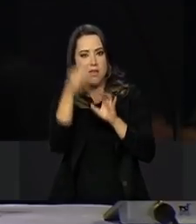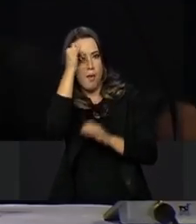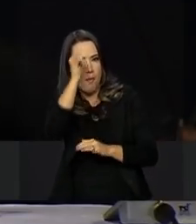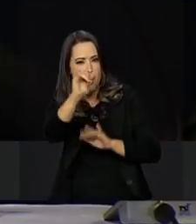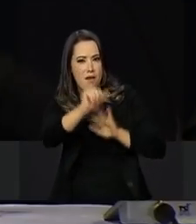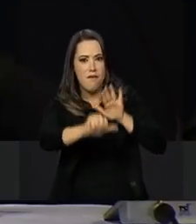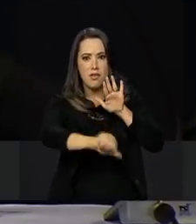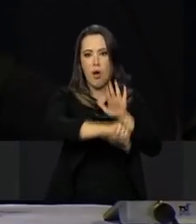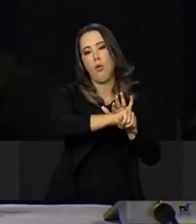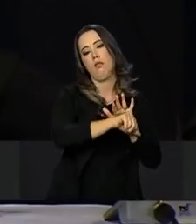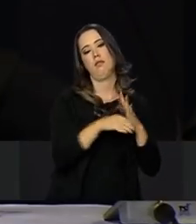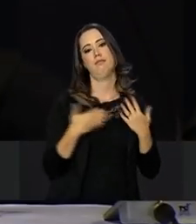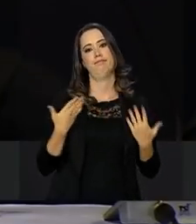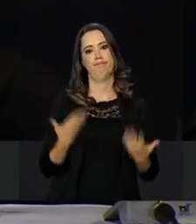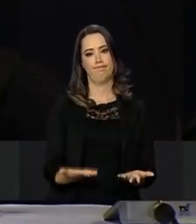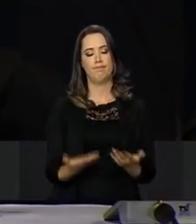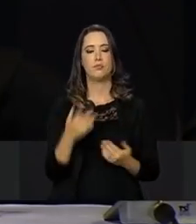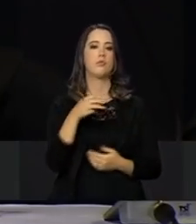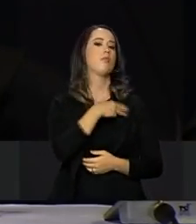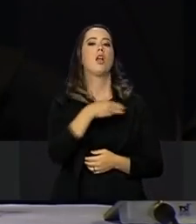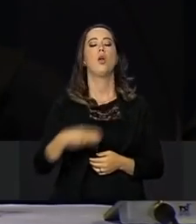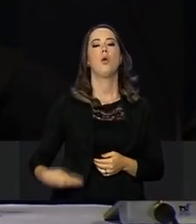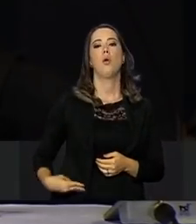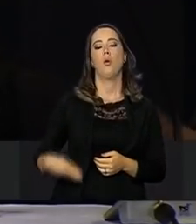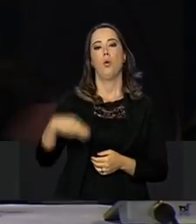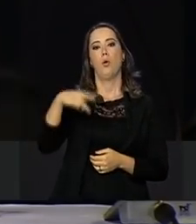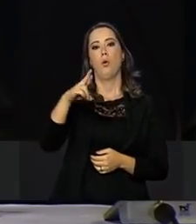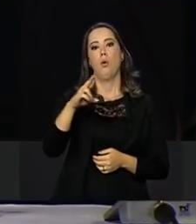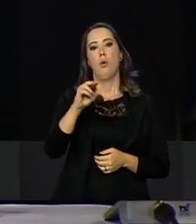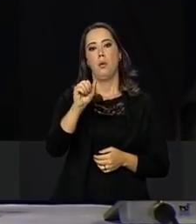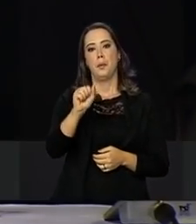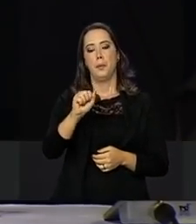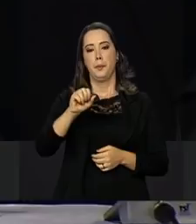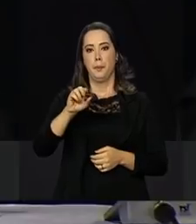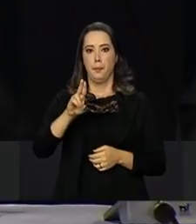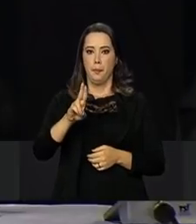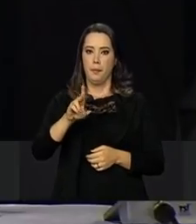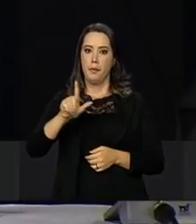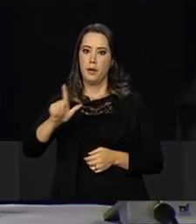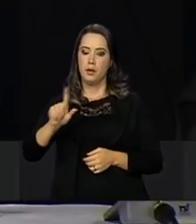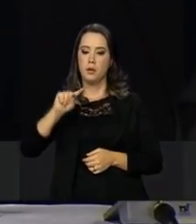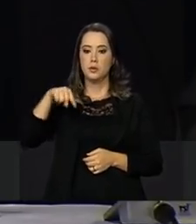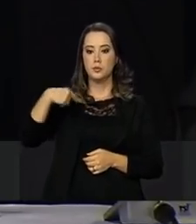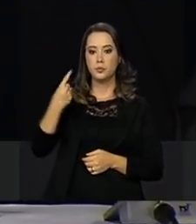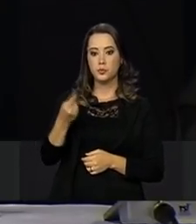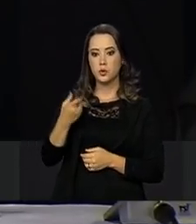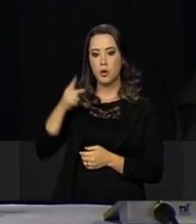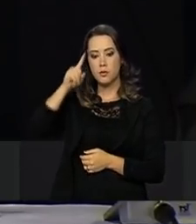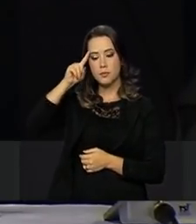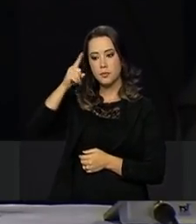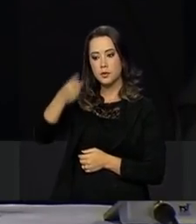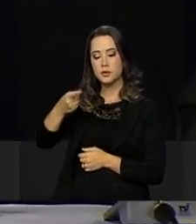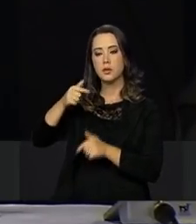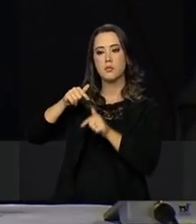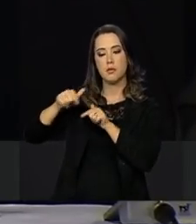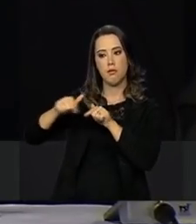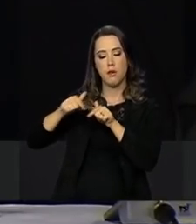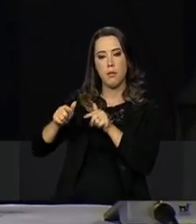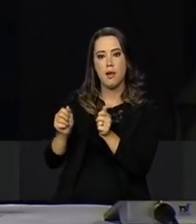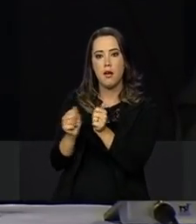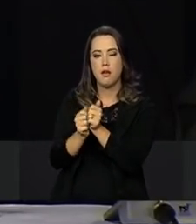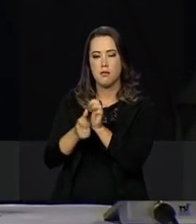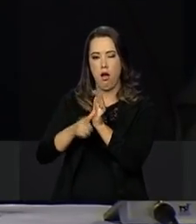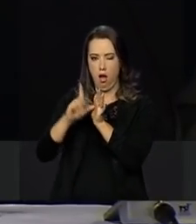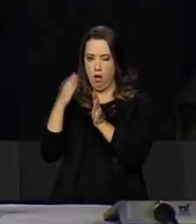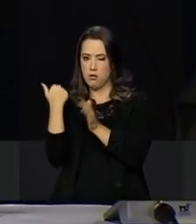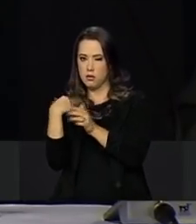federal. O Raul, quando nós o designamos, depois de prestar um belíssimo trabalho na defesa, nós